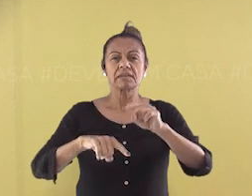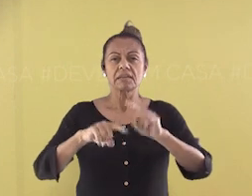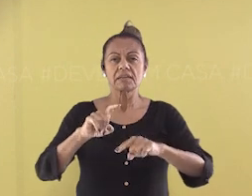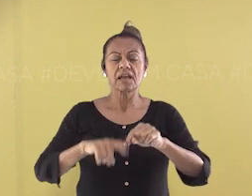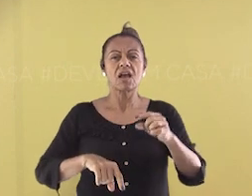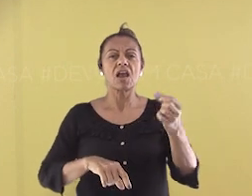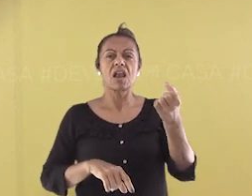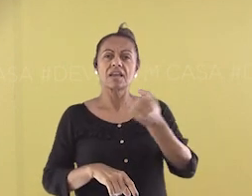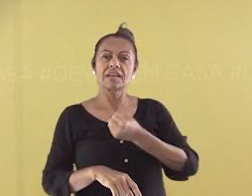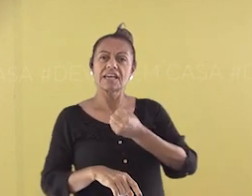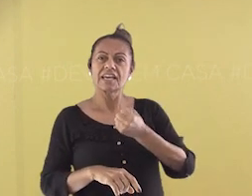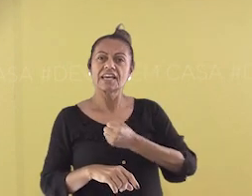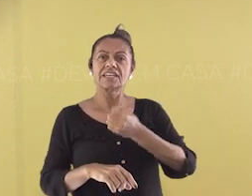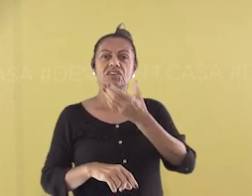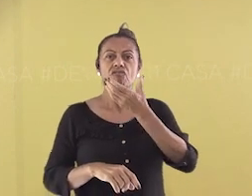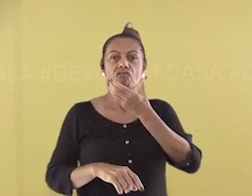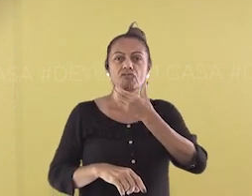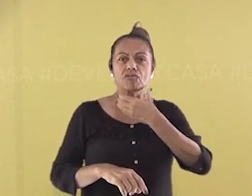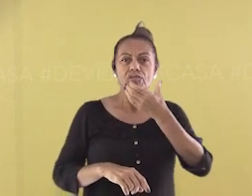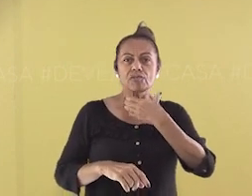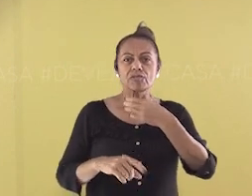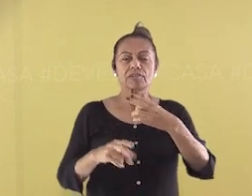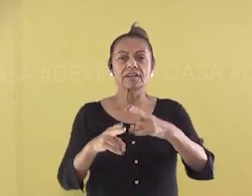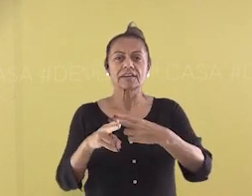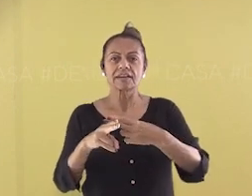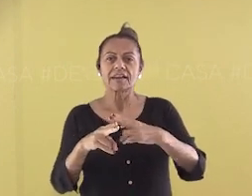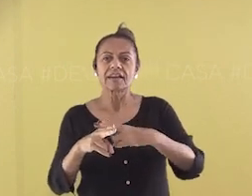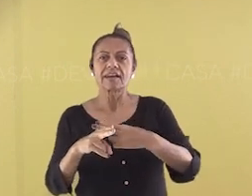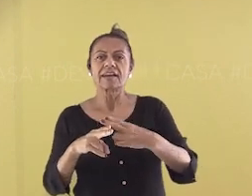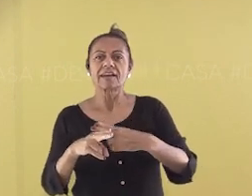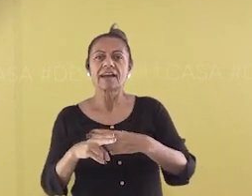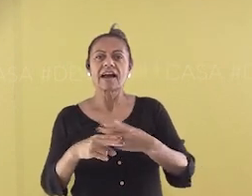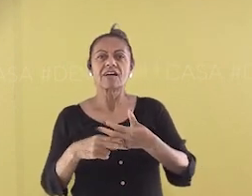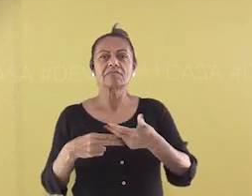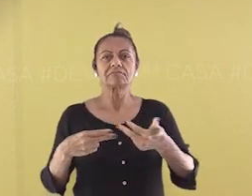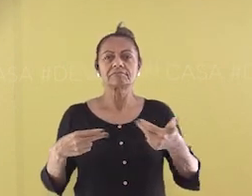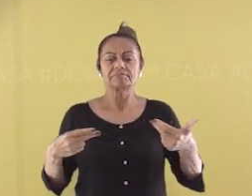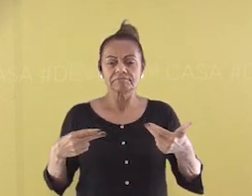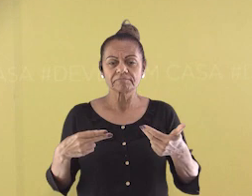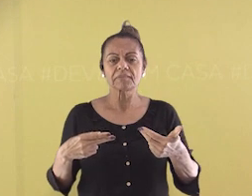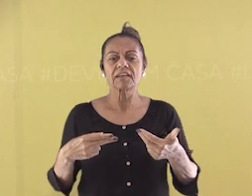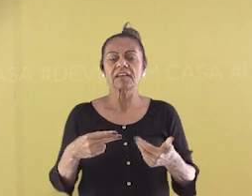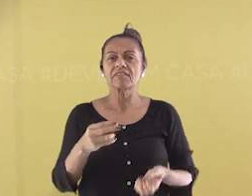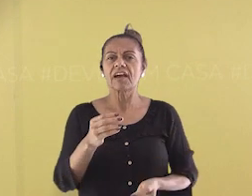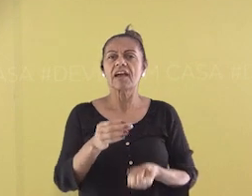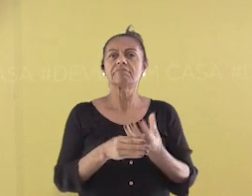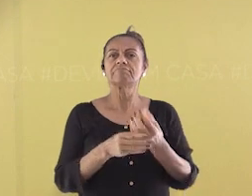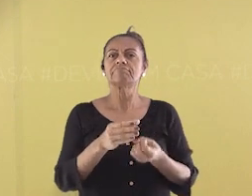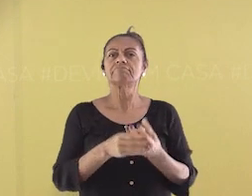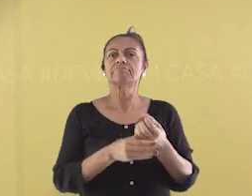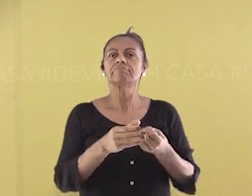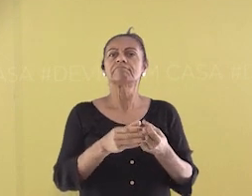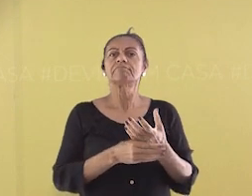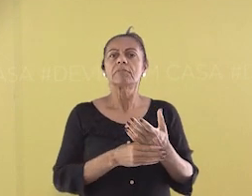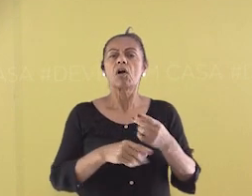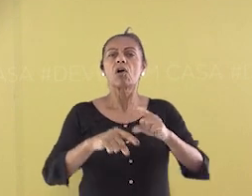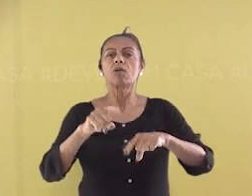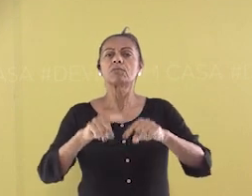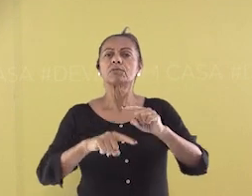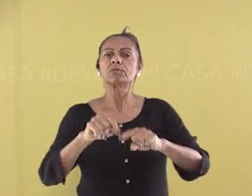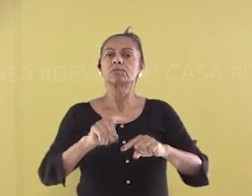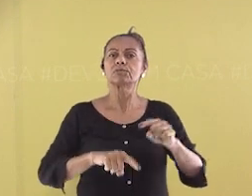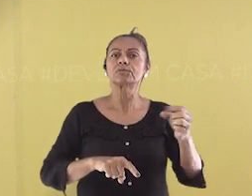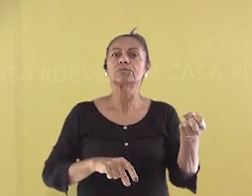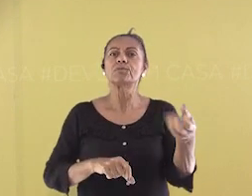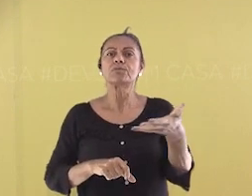cacau e outros, serão industrializados, gerando novos produtos, que serão consumidos tanto na